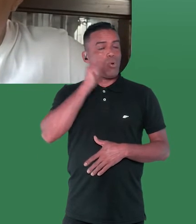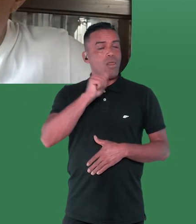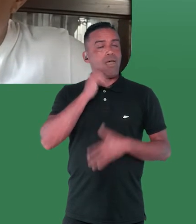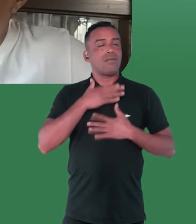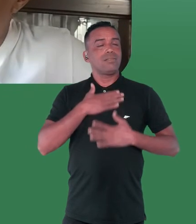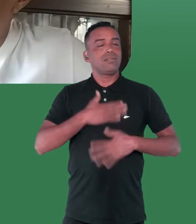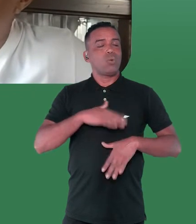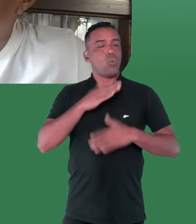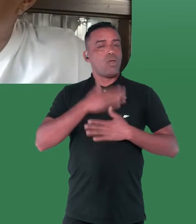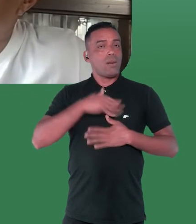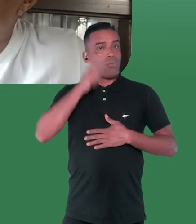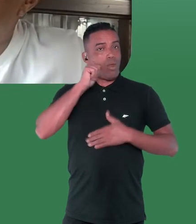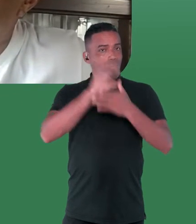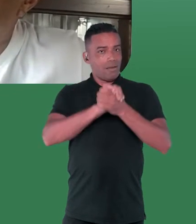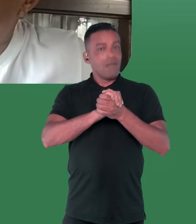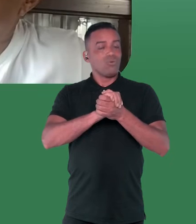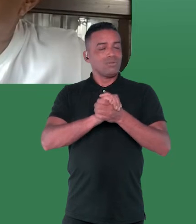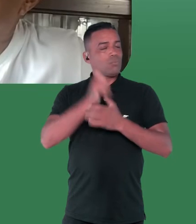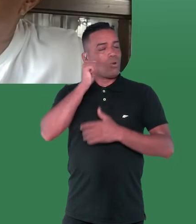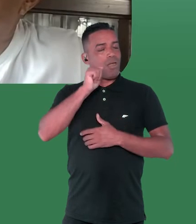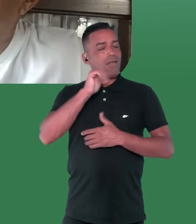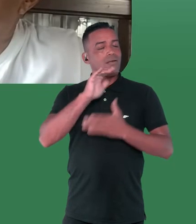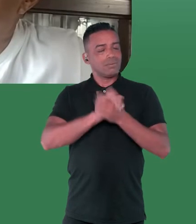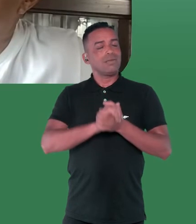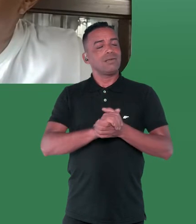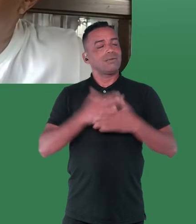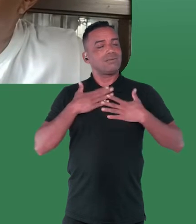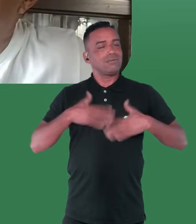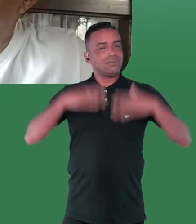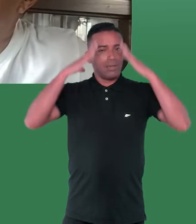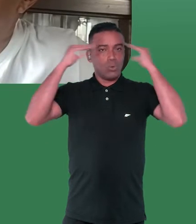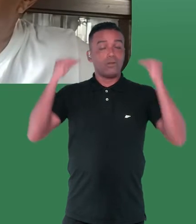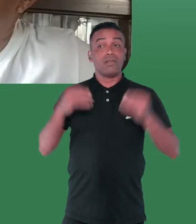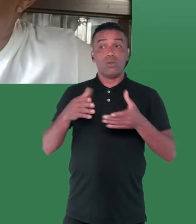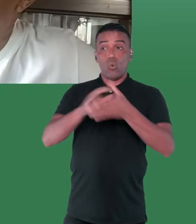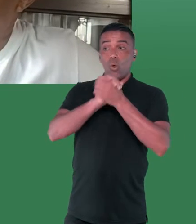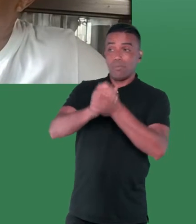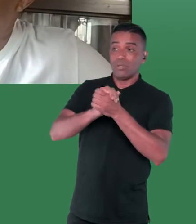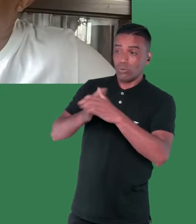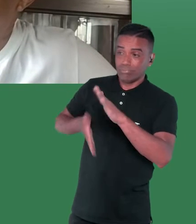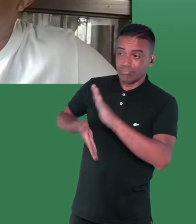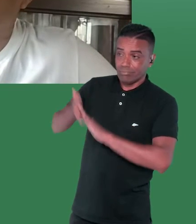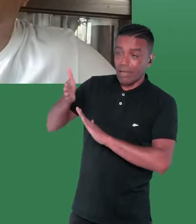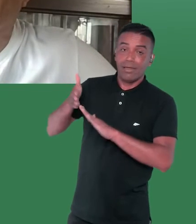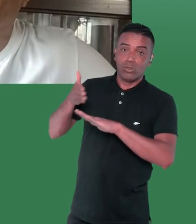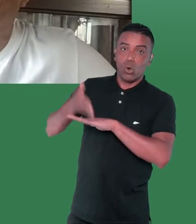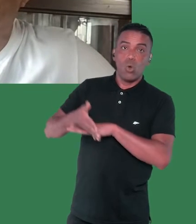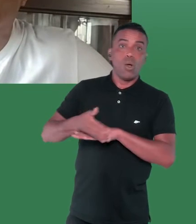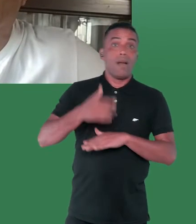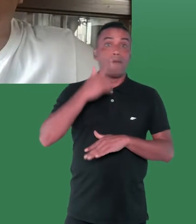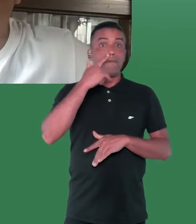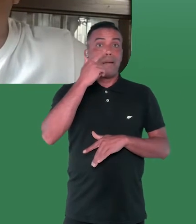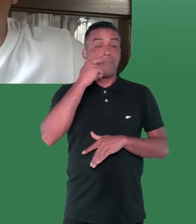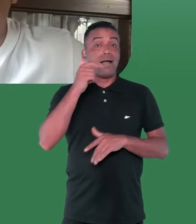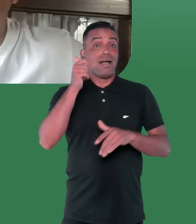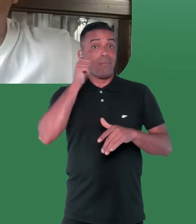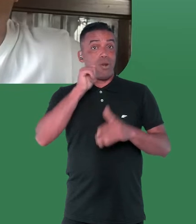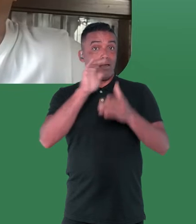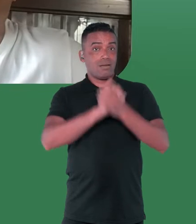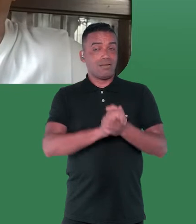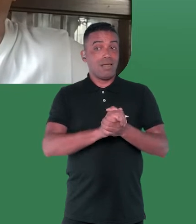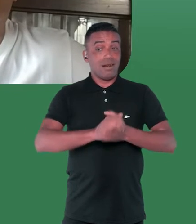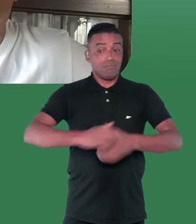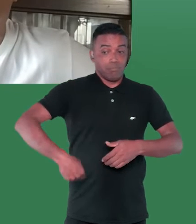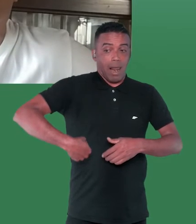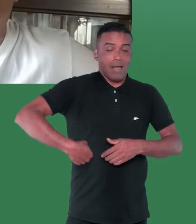calma. Eu sei que ele chegou, cumprimentou, entrou. Aí ela veio com o pai dela, que ela me deu o braço no